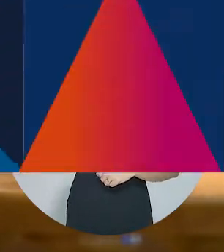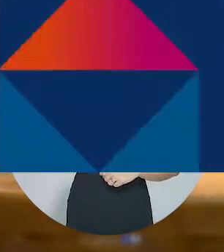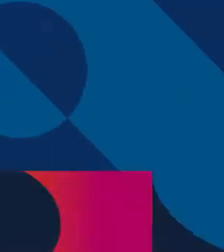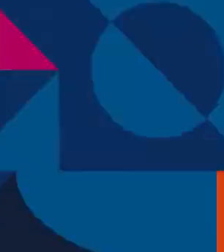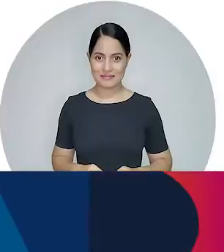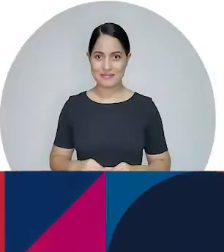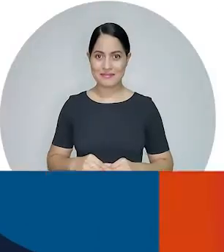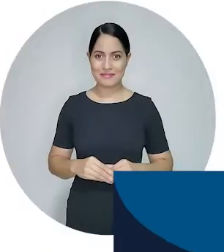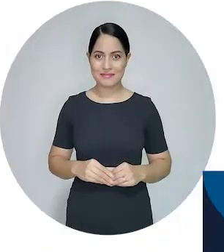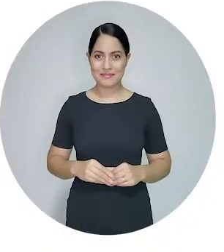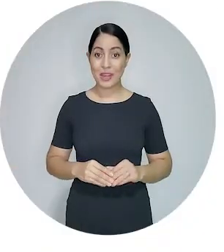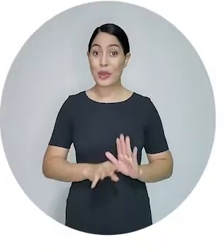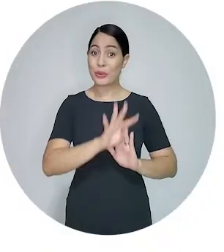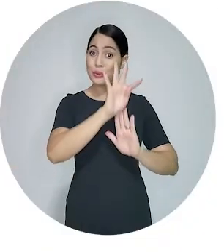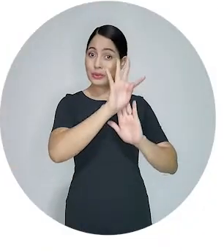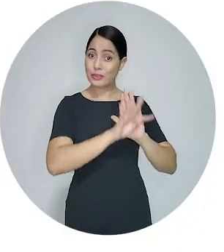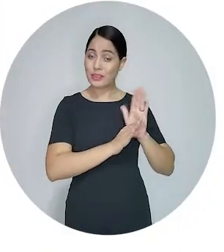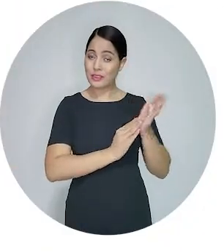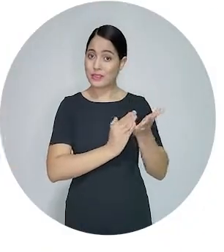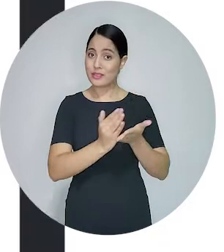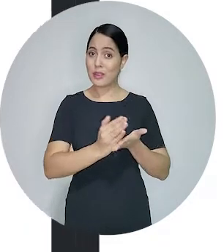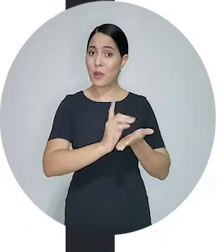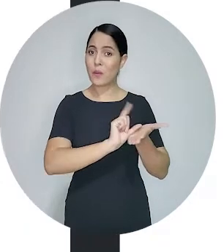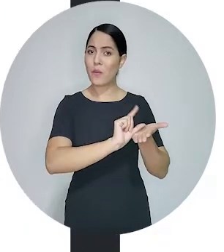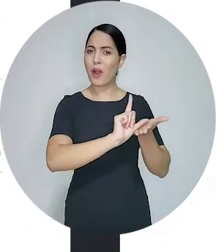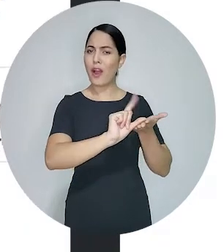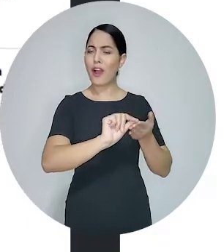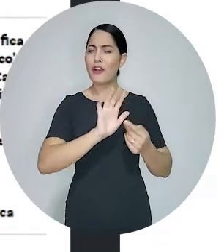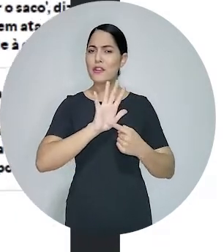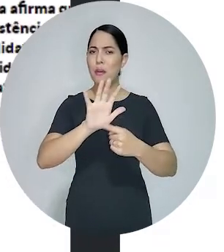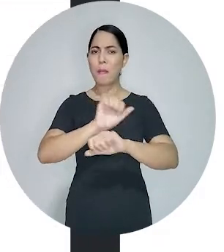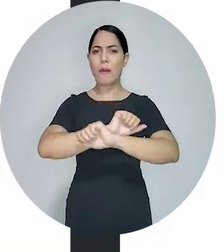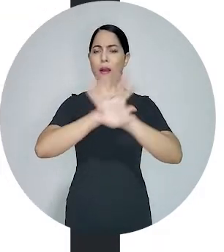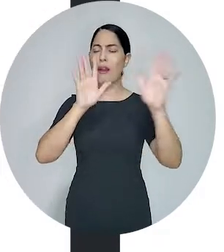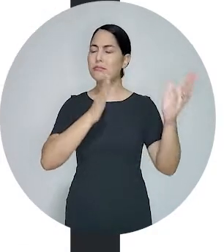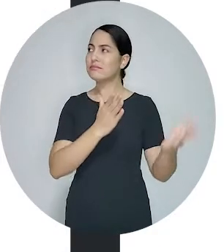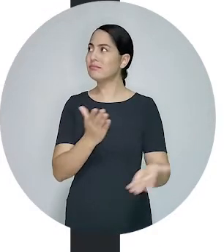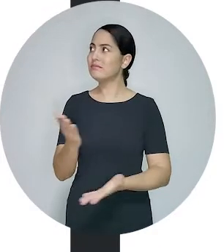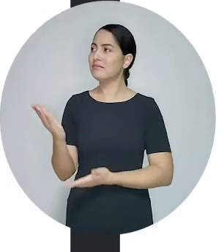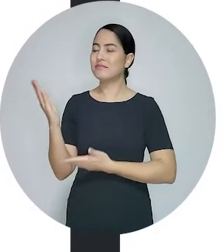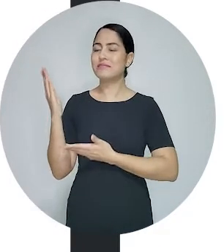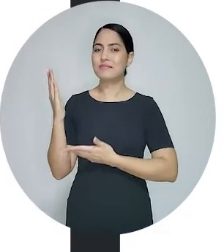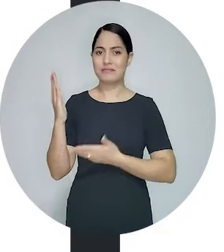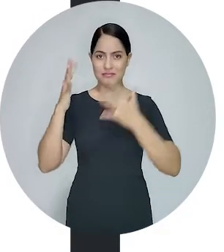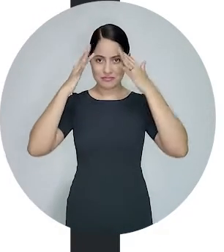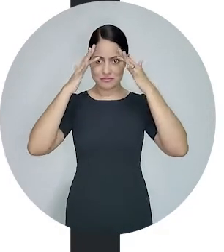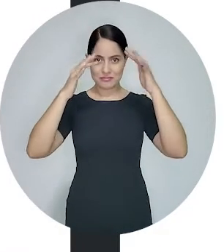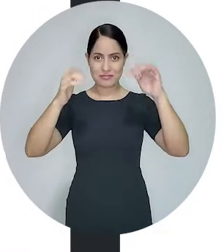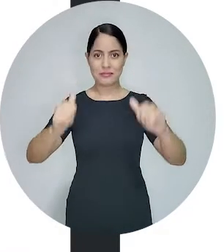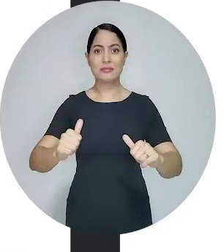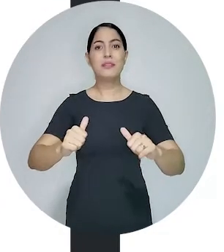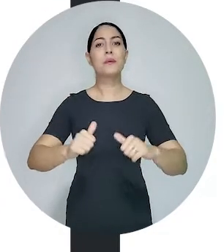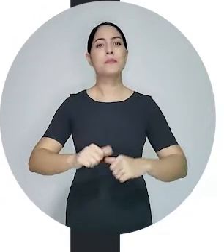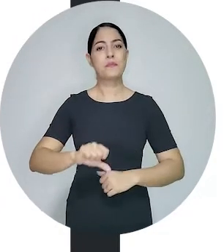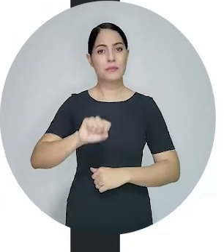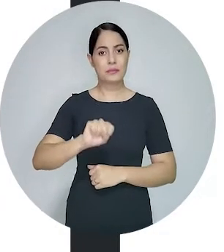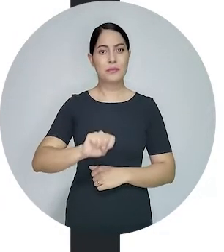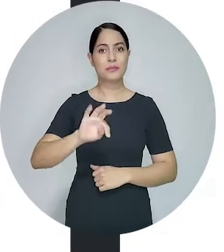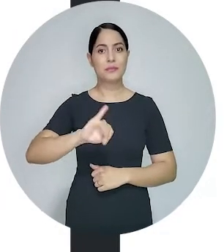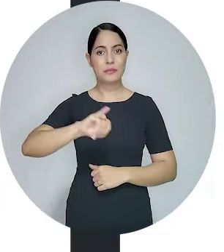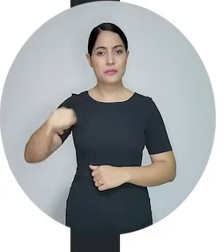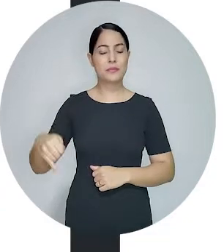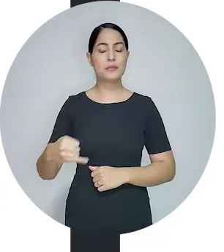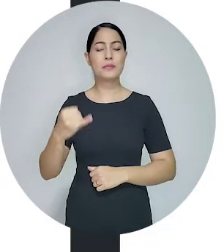profissional. No início do texto, o artigo já destaca a grande conquista junto à Corte Especial do Superior Tribunal